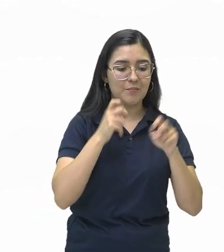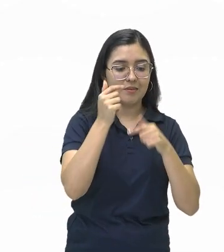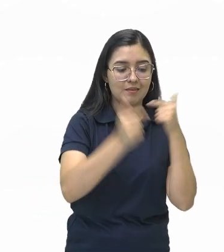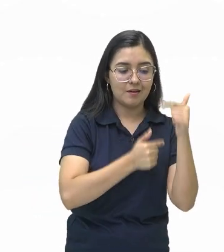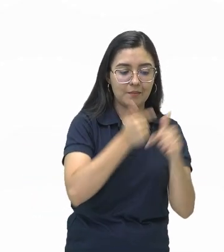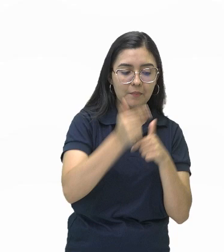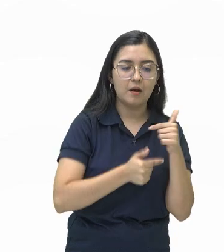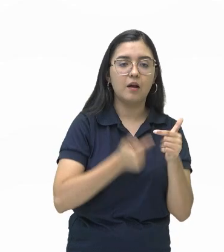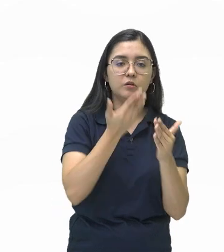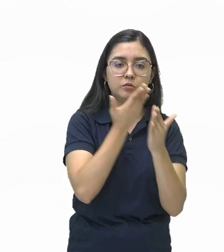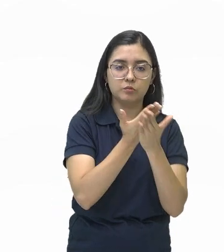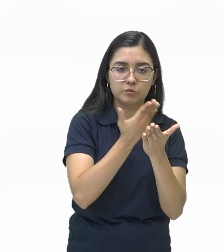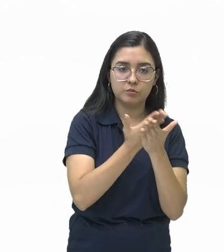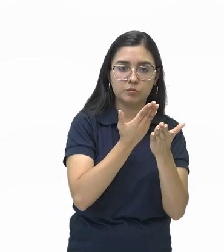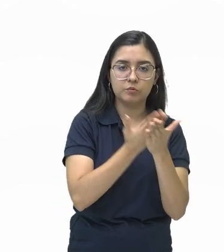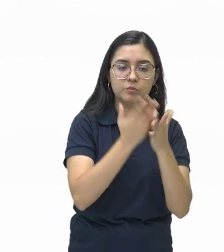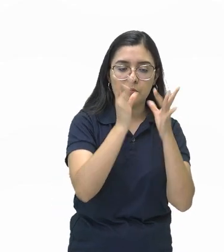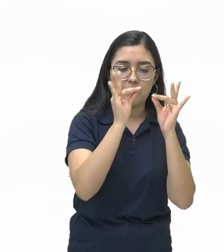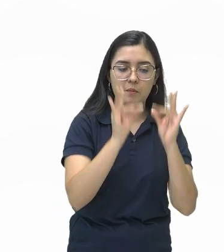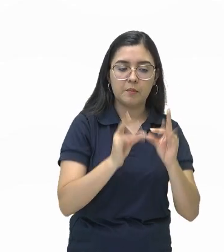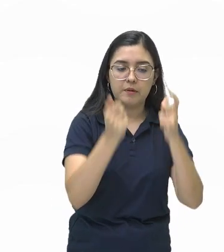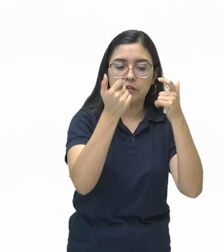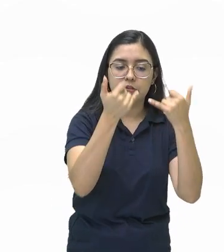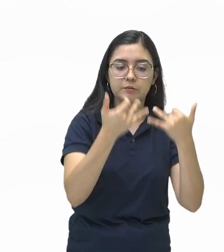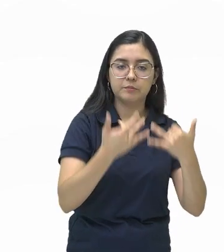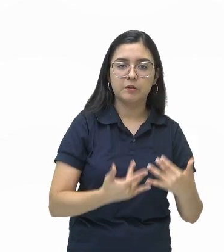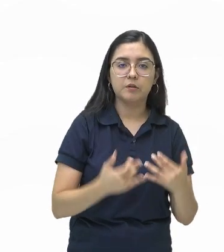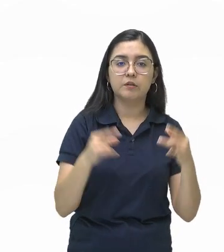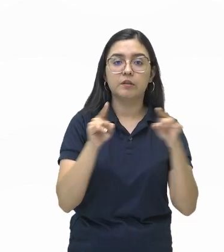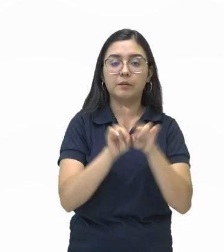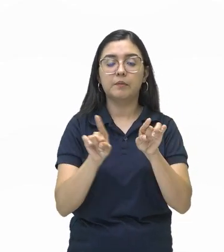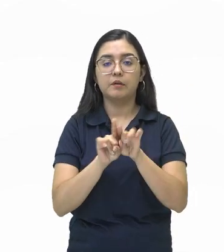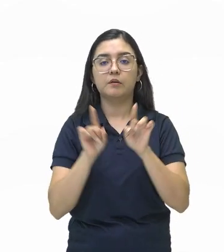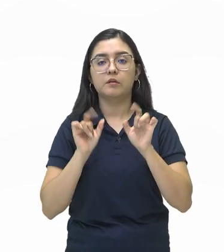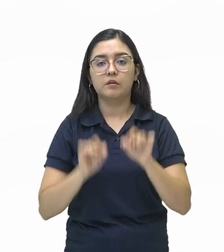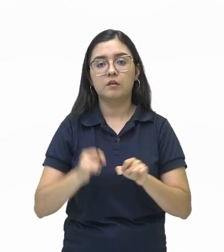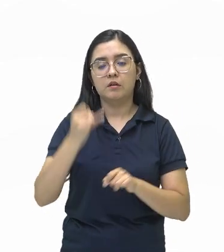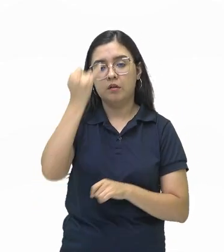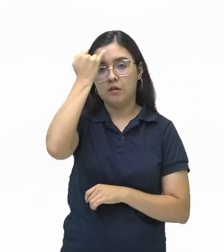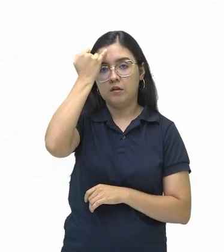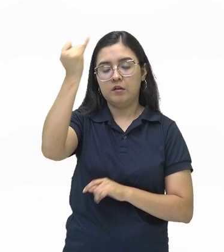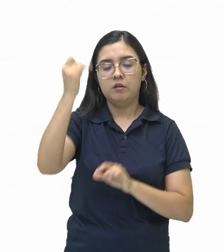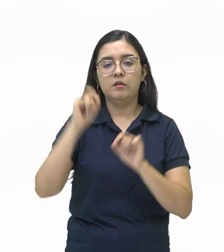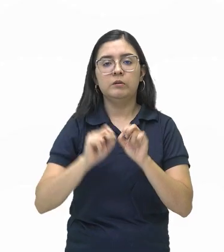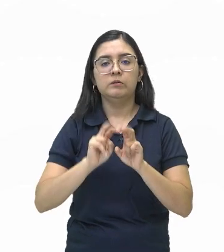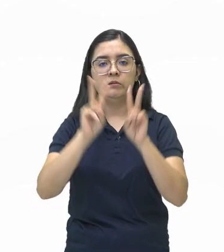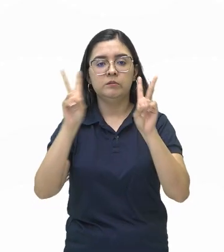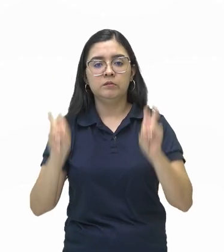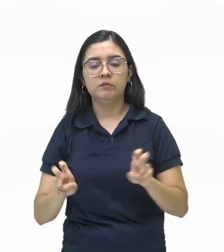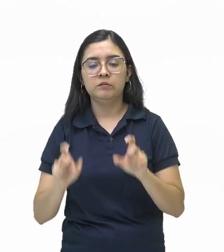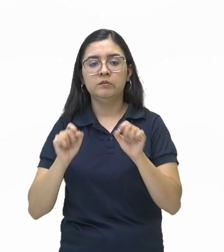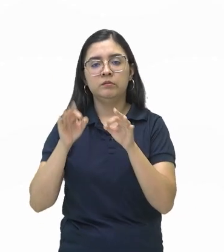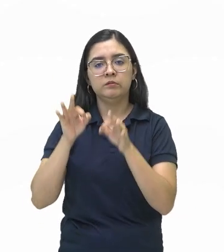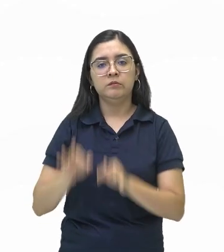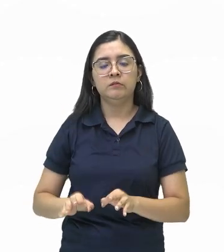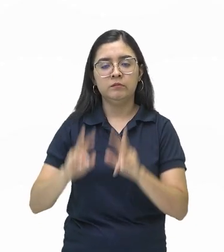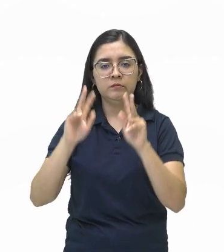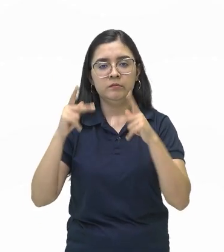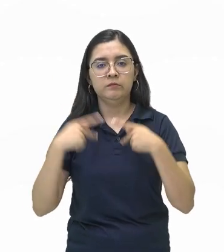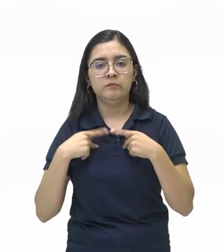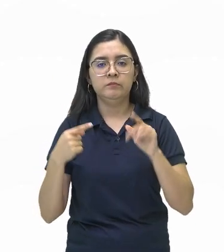conversamos bastante sobre essa questão do trabalho, né? Nós buscamos a ideia sobre a questão da dignidade humana, trouxemos